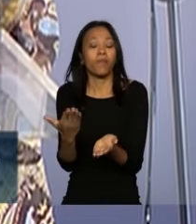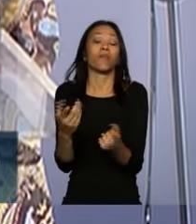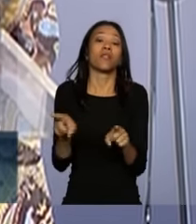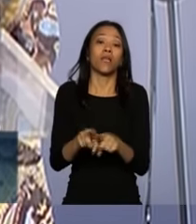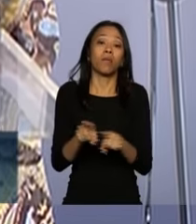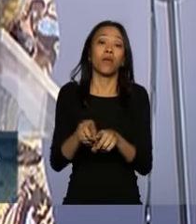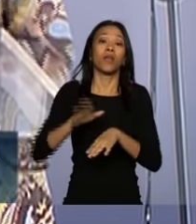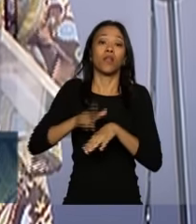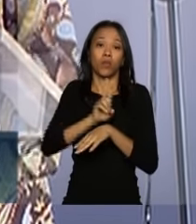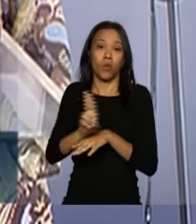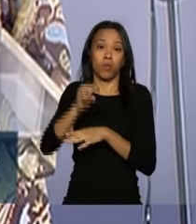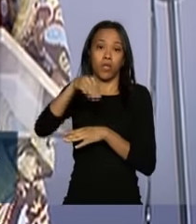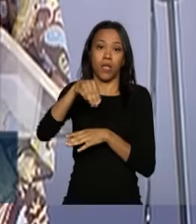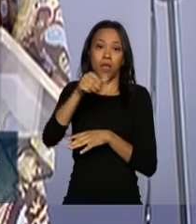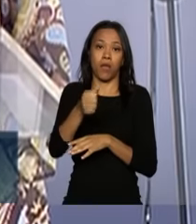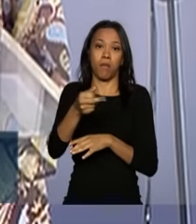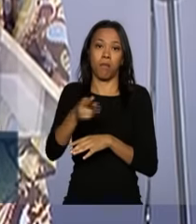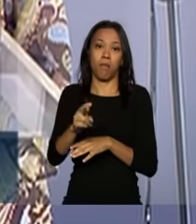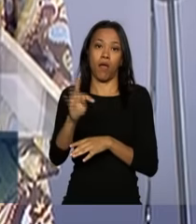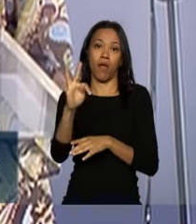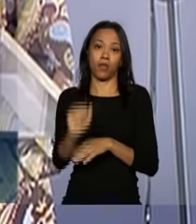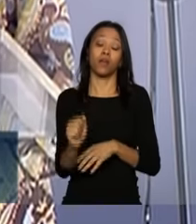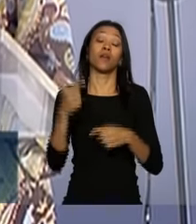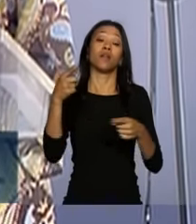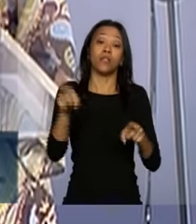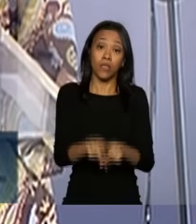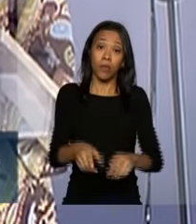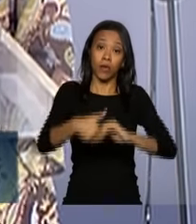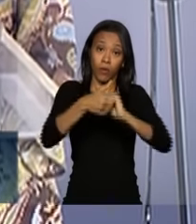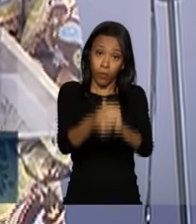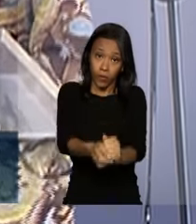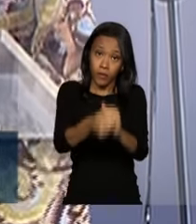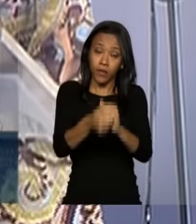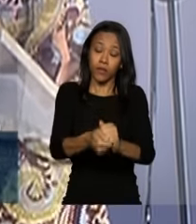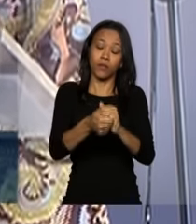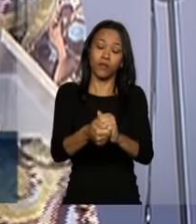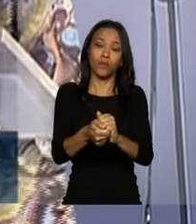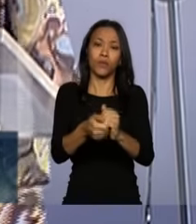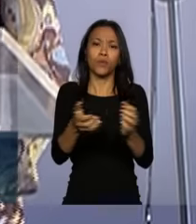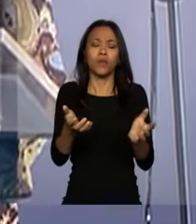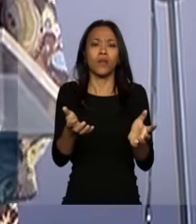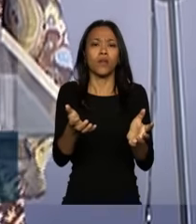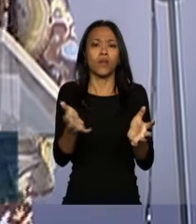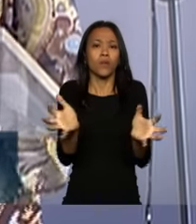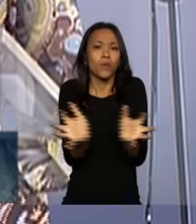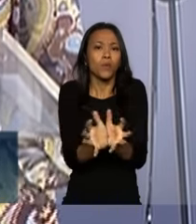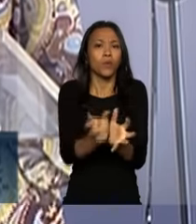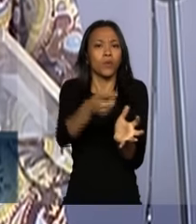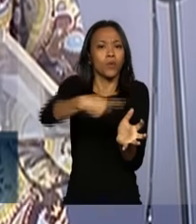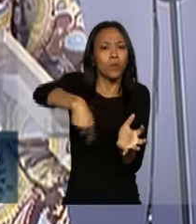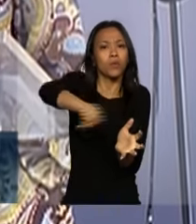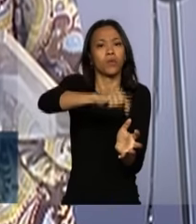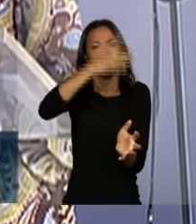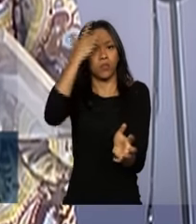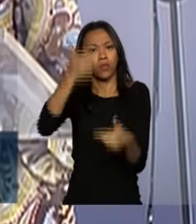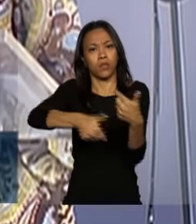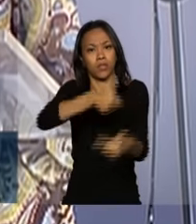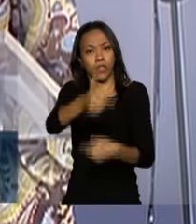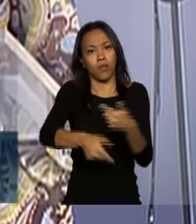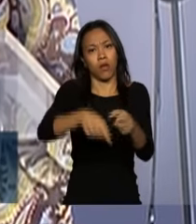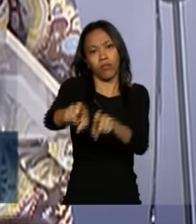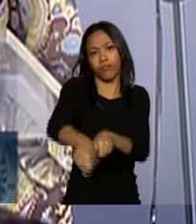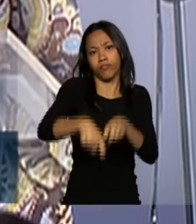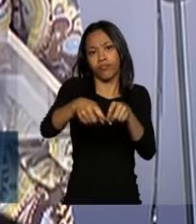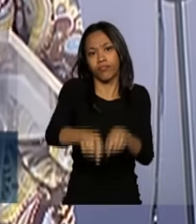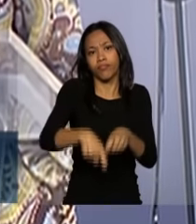Marta Rodrigues dos Santos. Cumprimento o movimento dos agricultores e